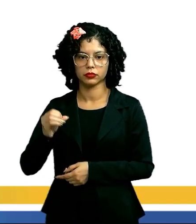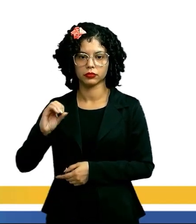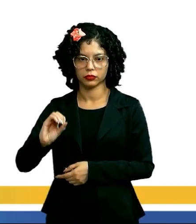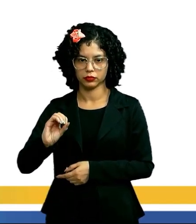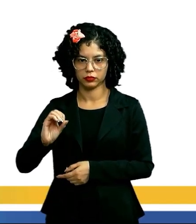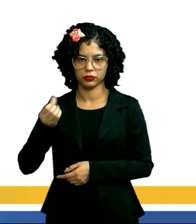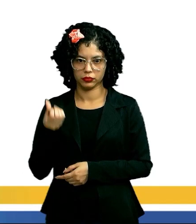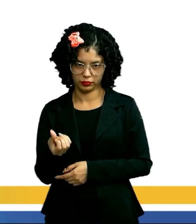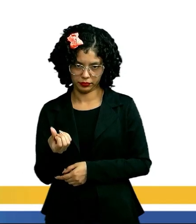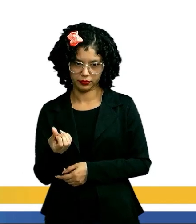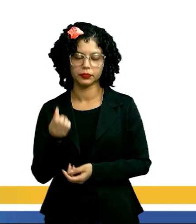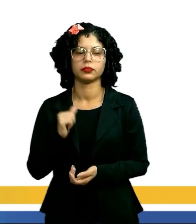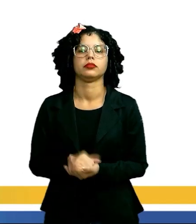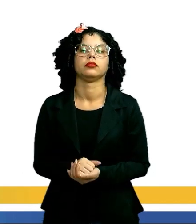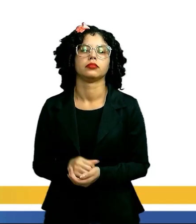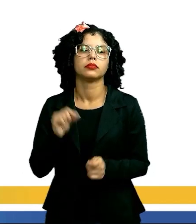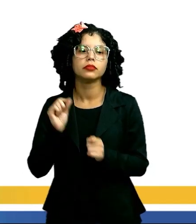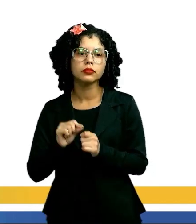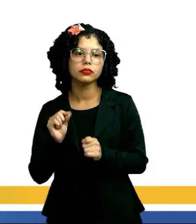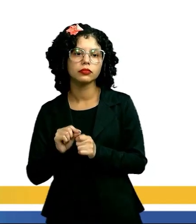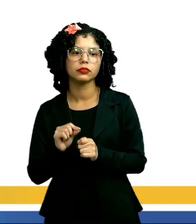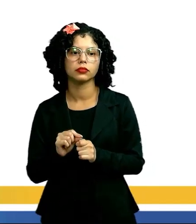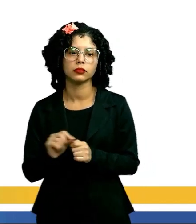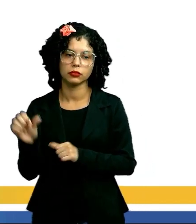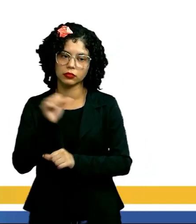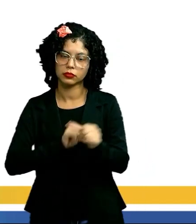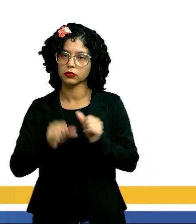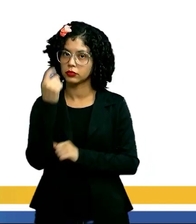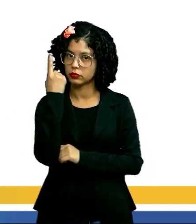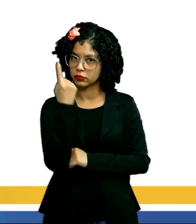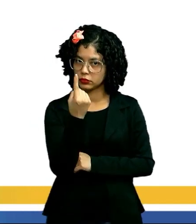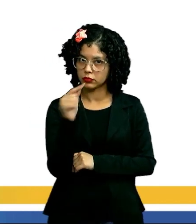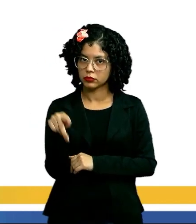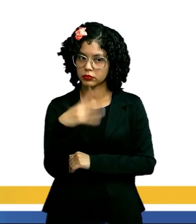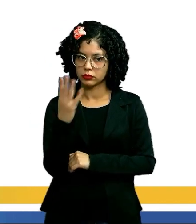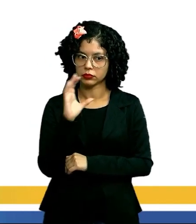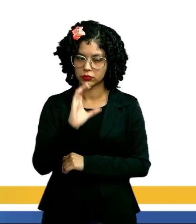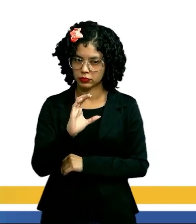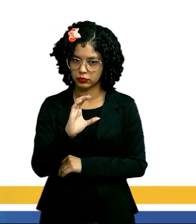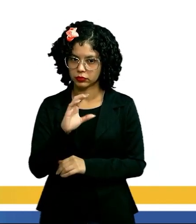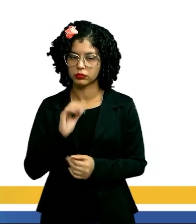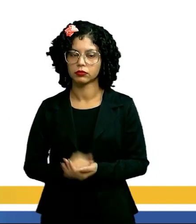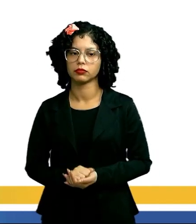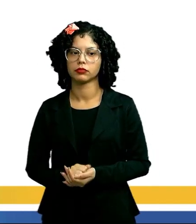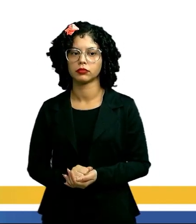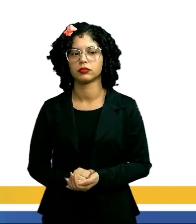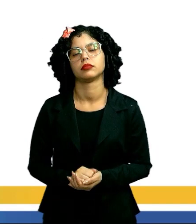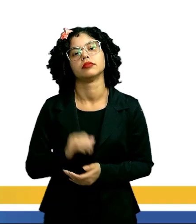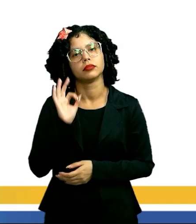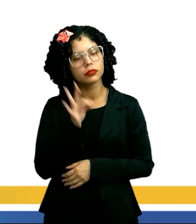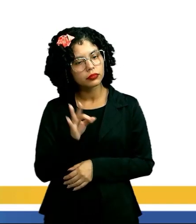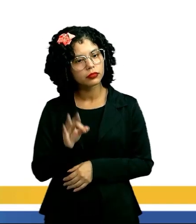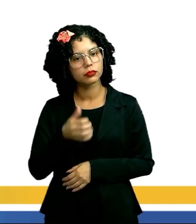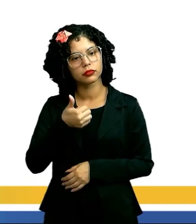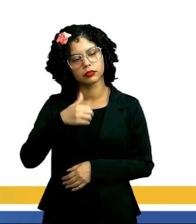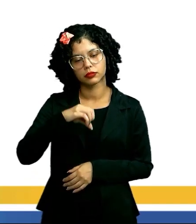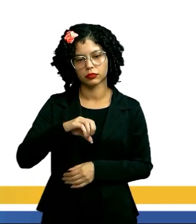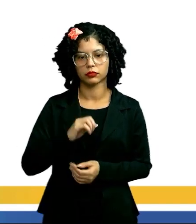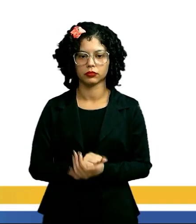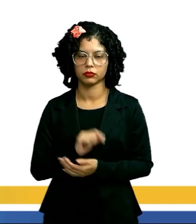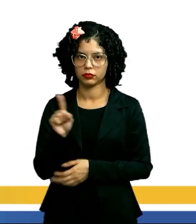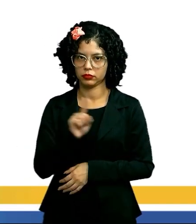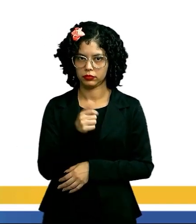C19H19N7O6. Então perceba que o elaborador da questão ele trocou apenas a quantidade de carbonos, né? O correto é C19 e